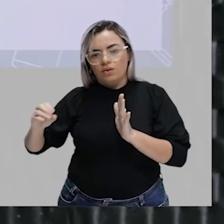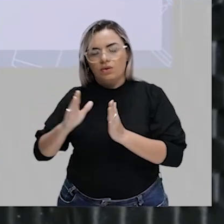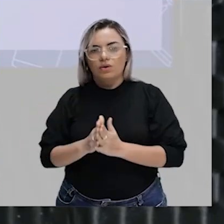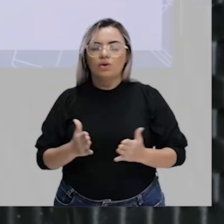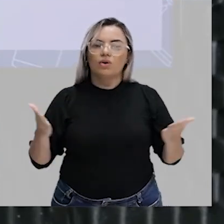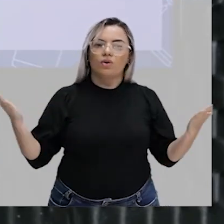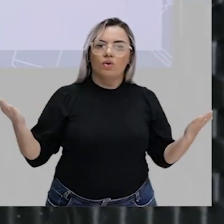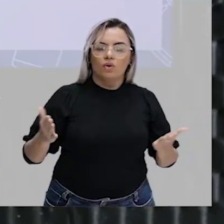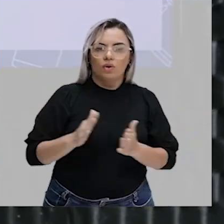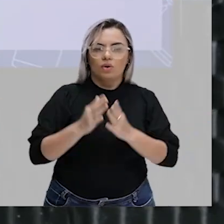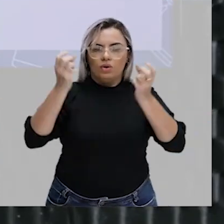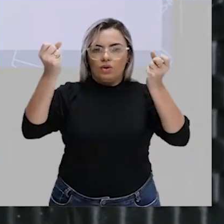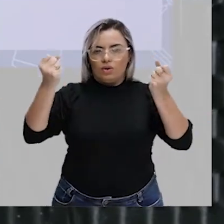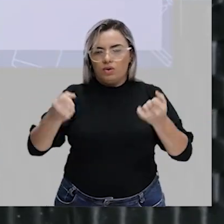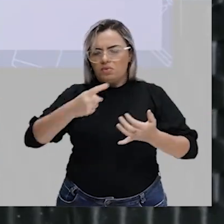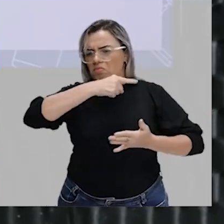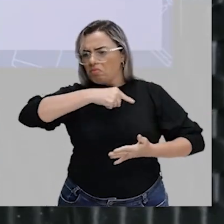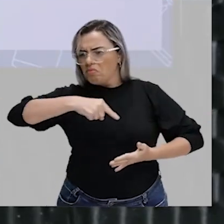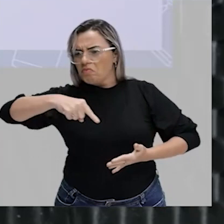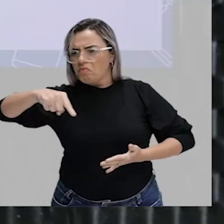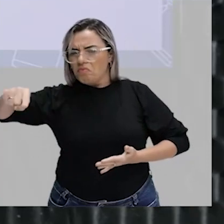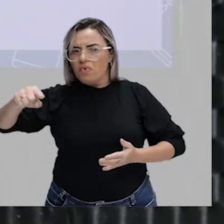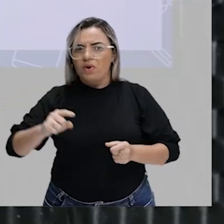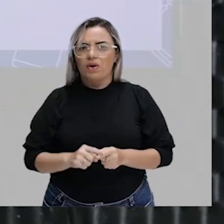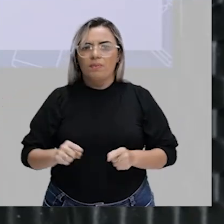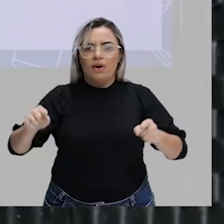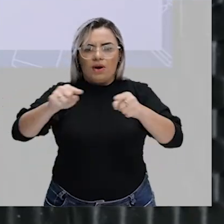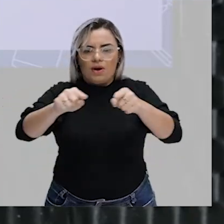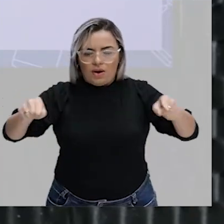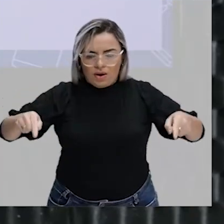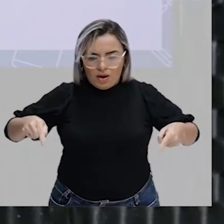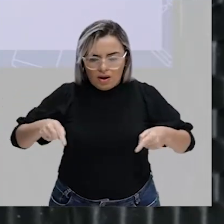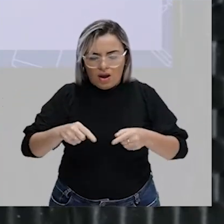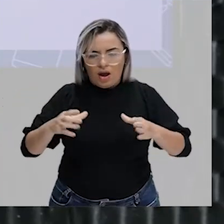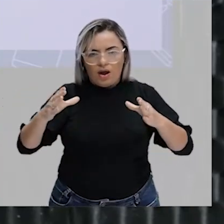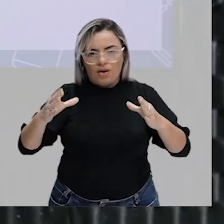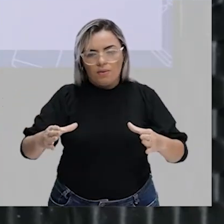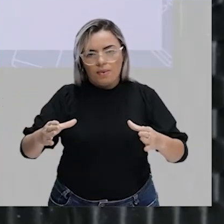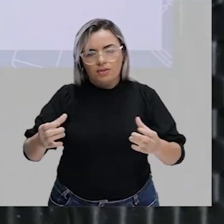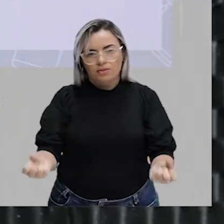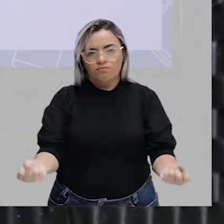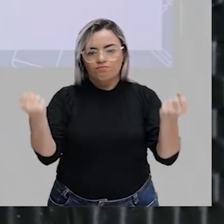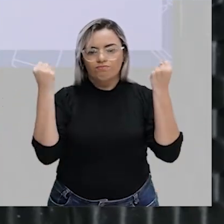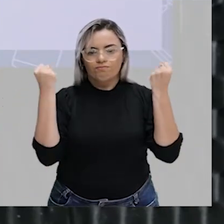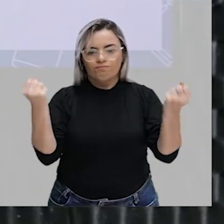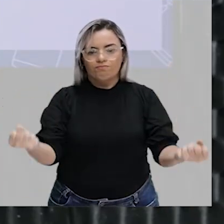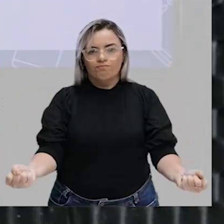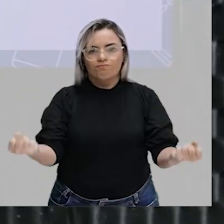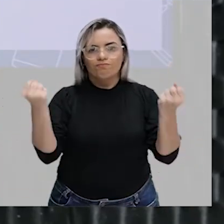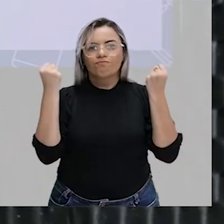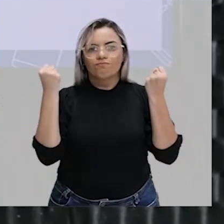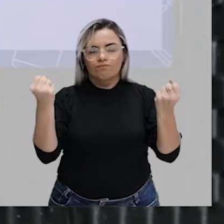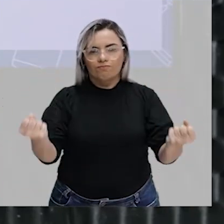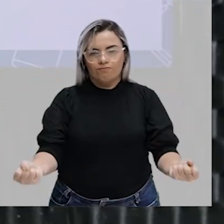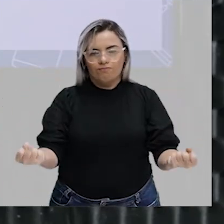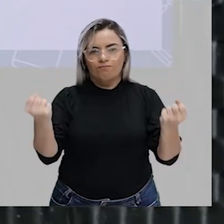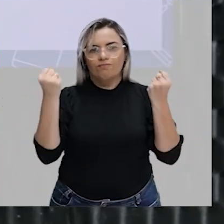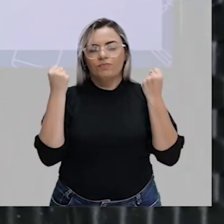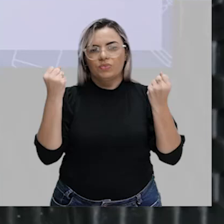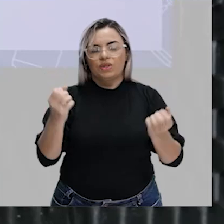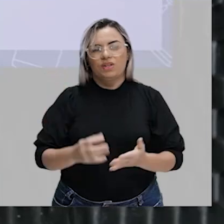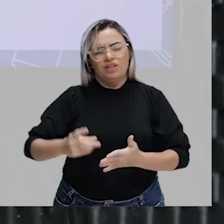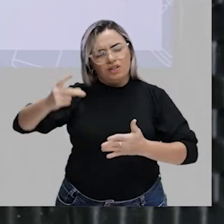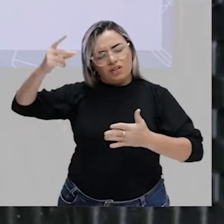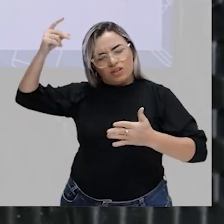falamos quando vamos a uma academia, nós iremos fazer uma musculação. Mas antigamente não. Antigamente, quando o indivíduo